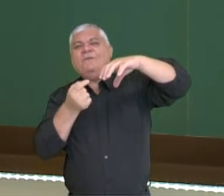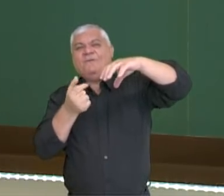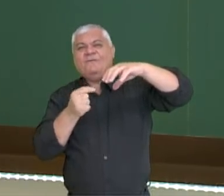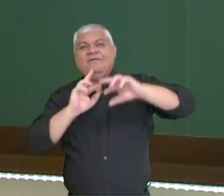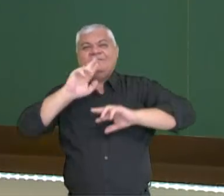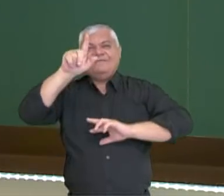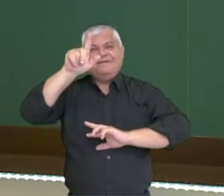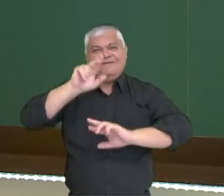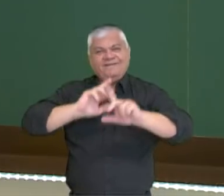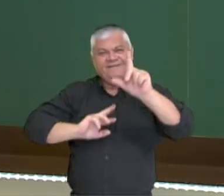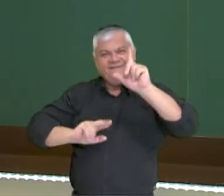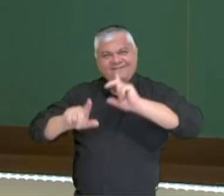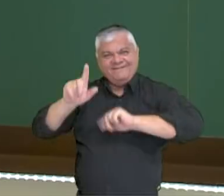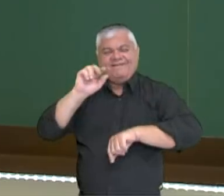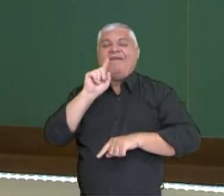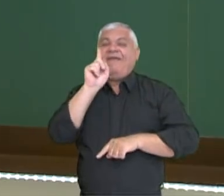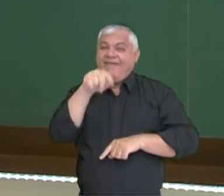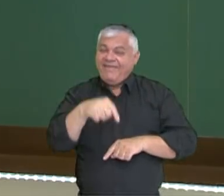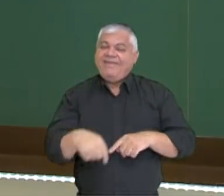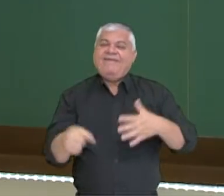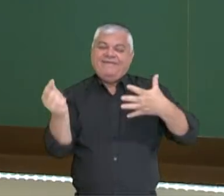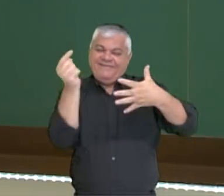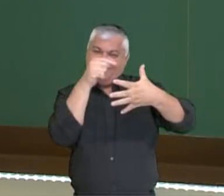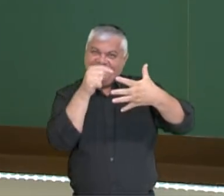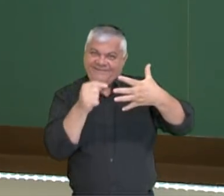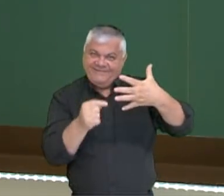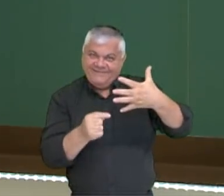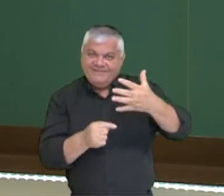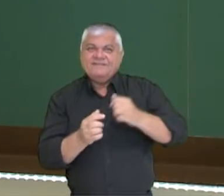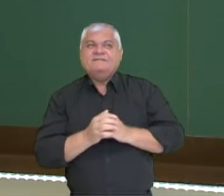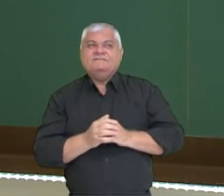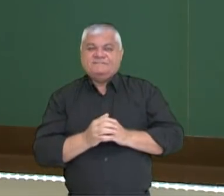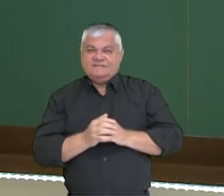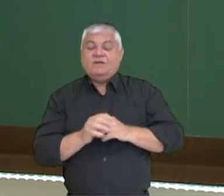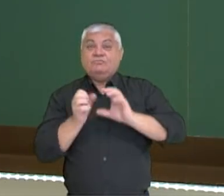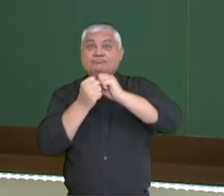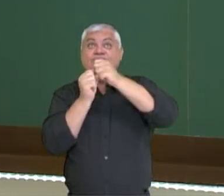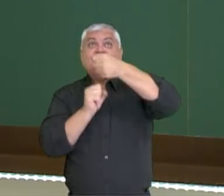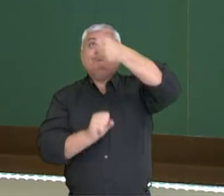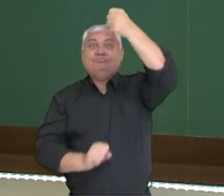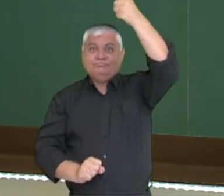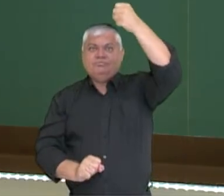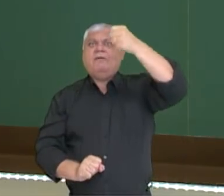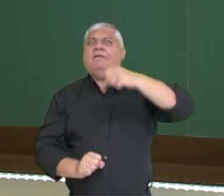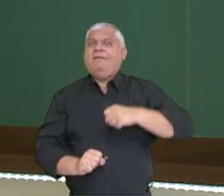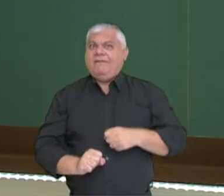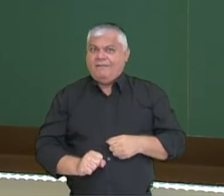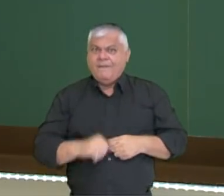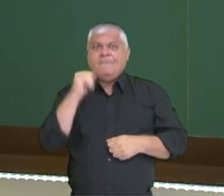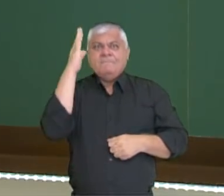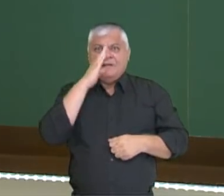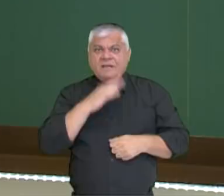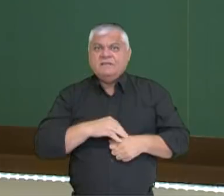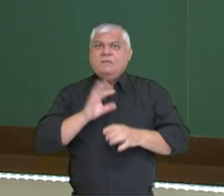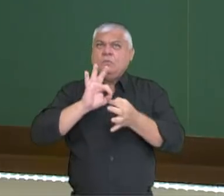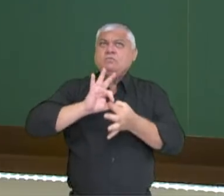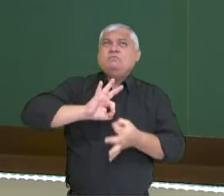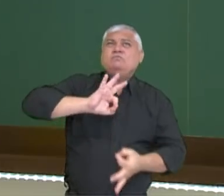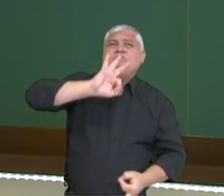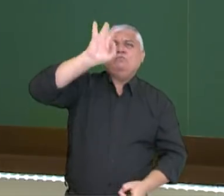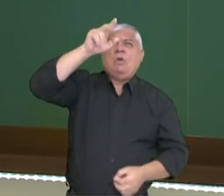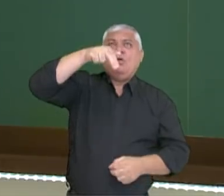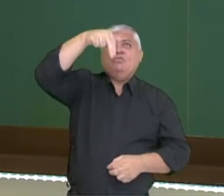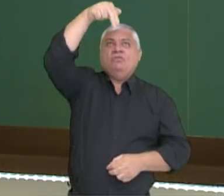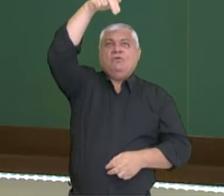diferenças. É um dos fatores que vai estabelecer diferenças. Essa extensão latitudinal. O Brasil é extenso no sentido norte-sul. Então ele vai